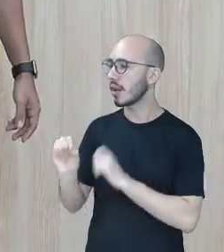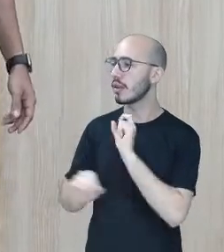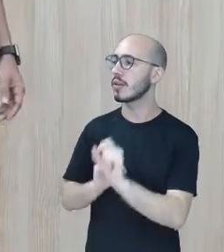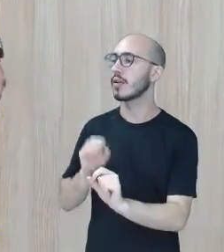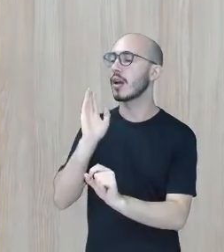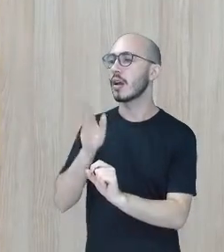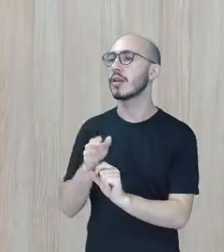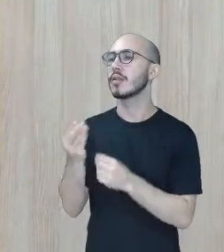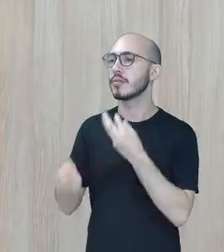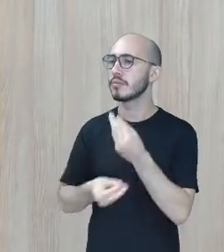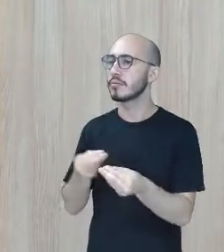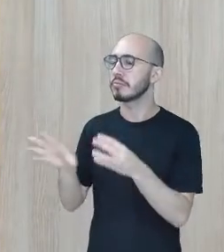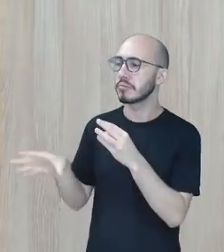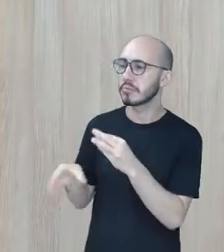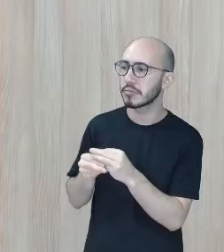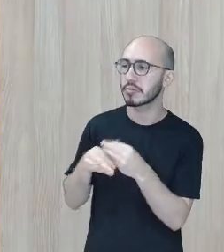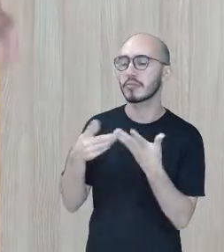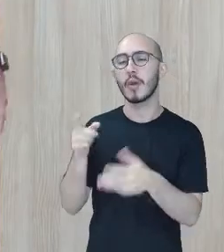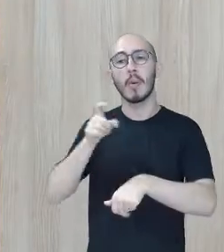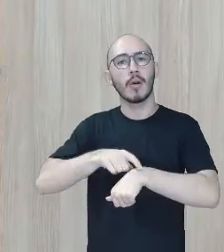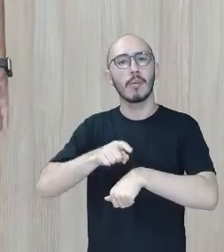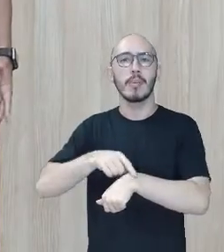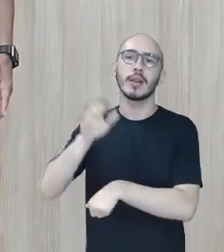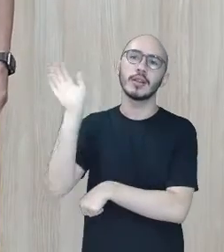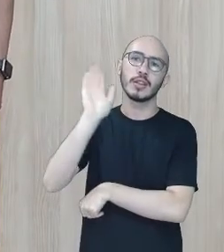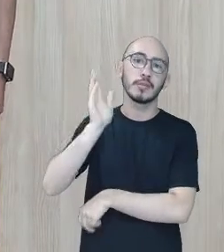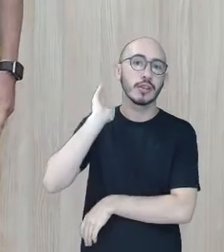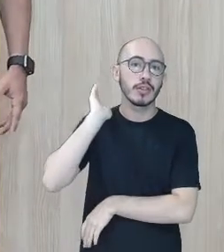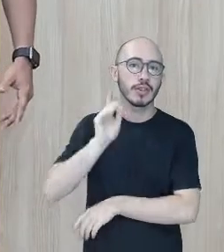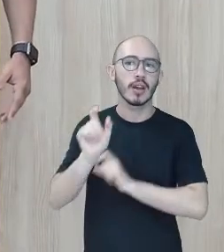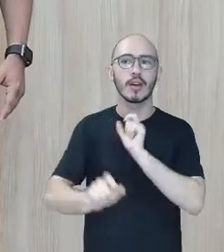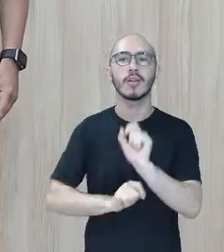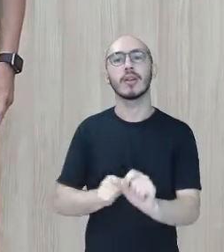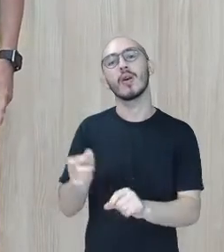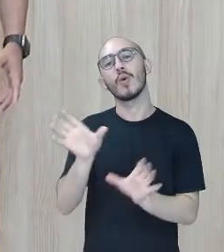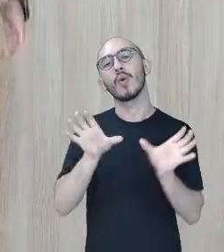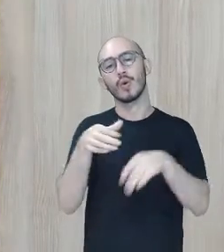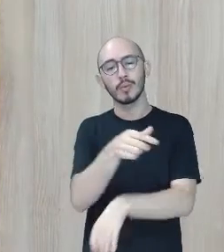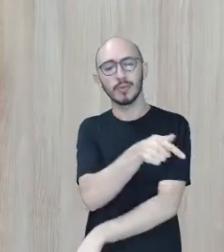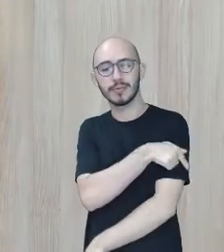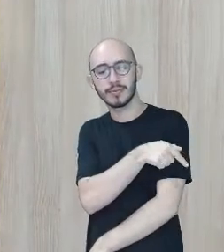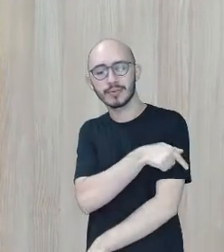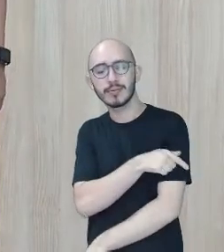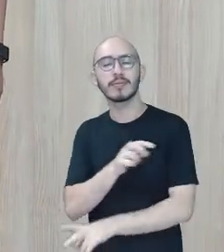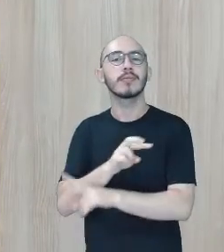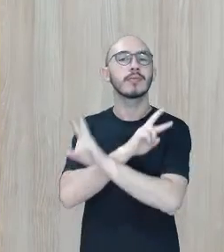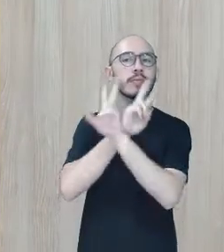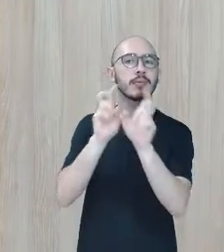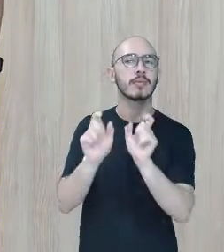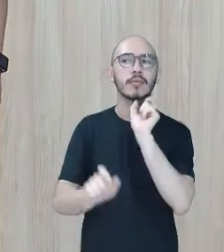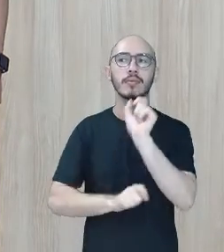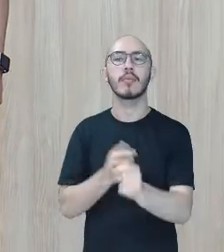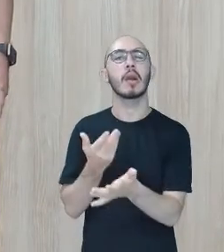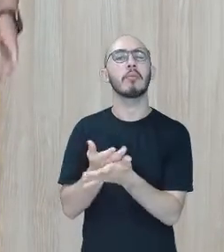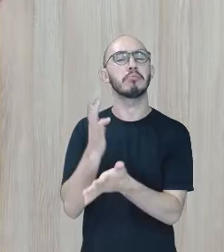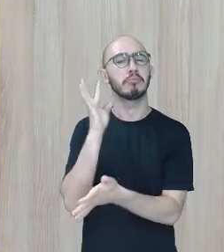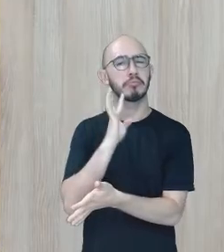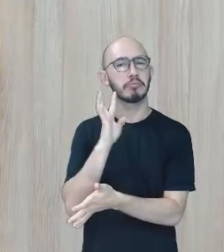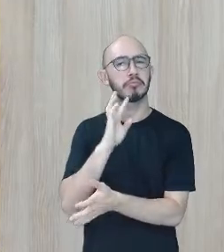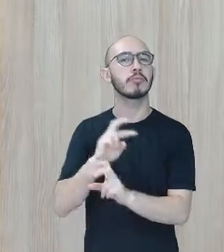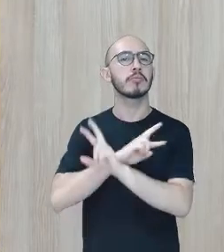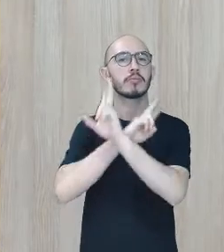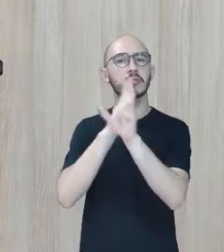suas considerações. Vamos nos despedindo aqui da galerinha do 7º ano, falando aí aula massa